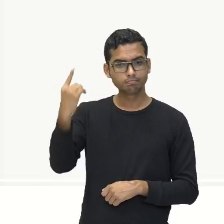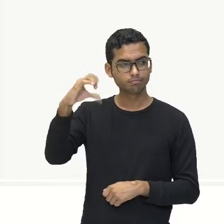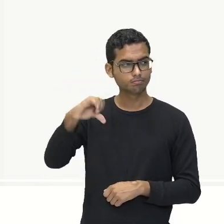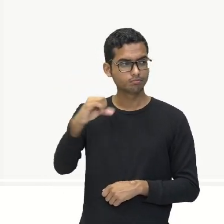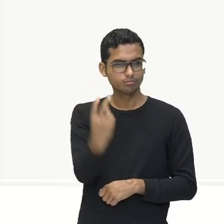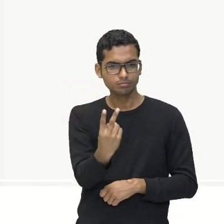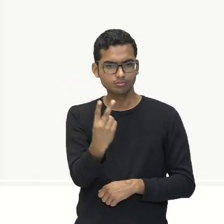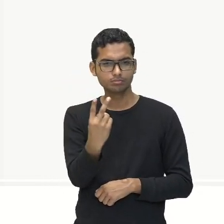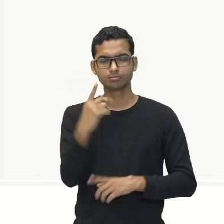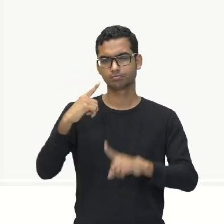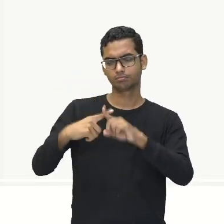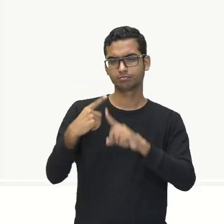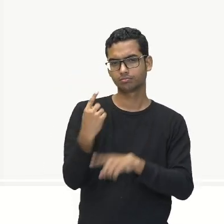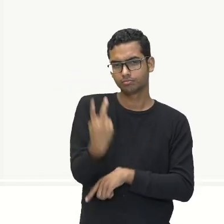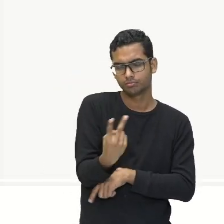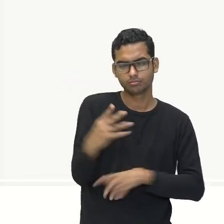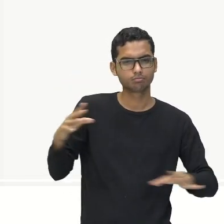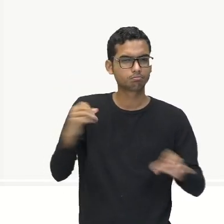192 vezes 2,